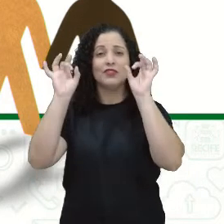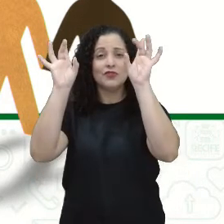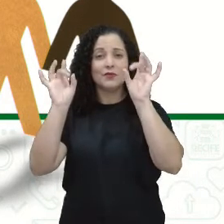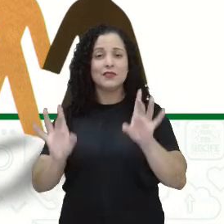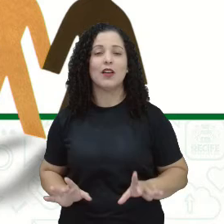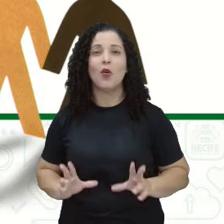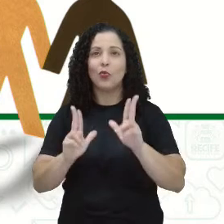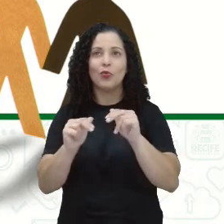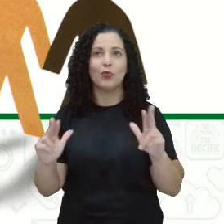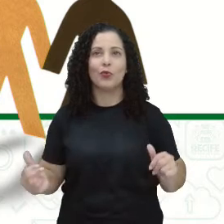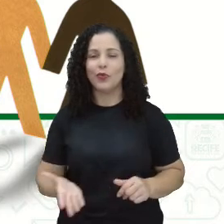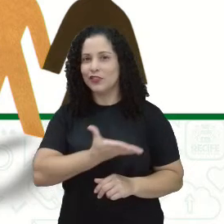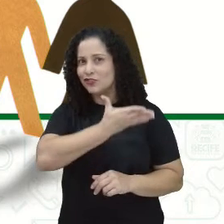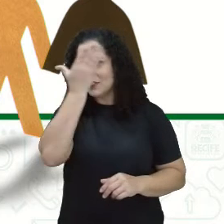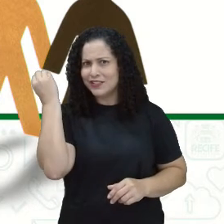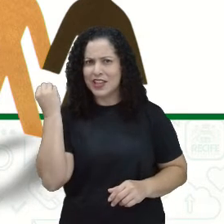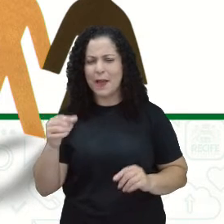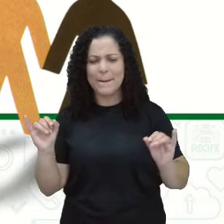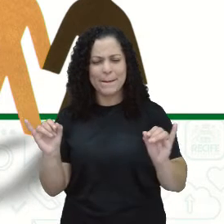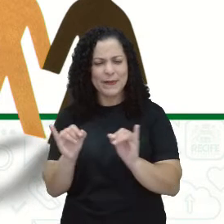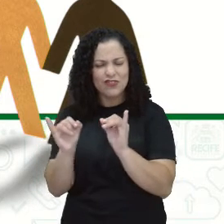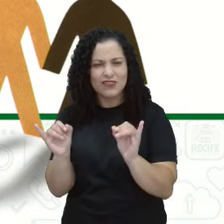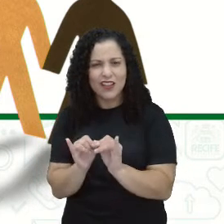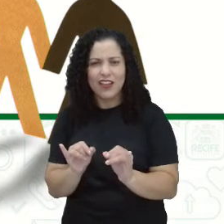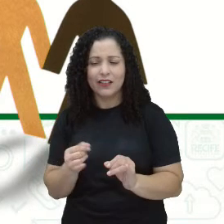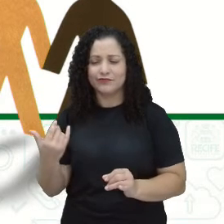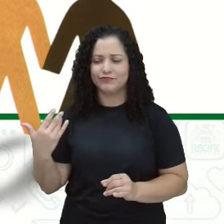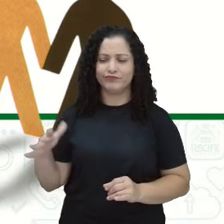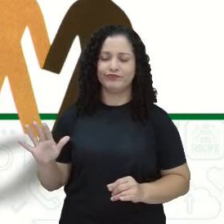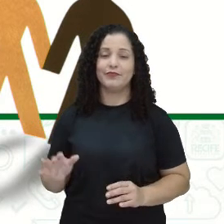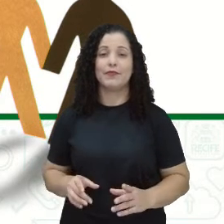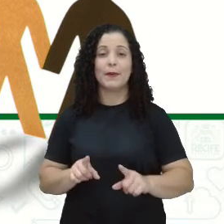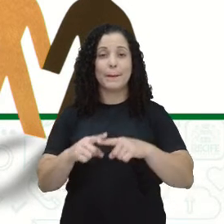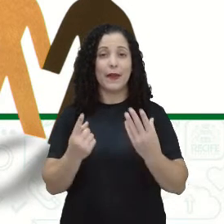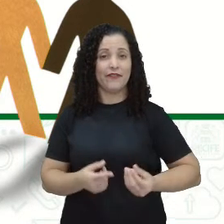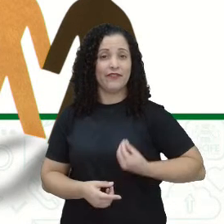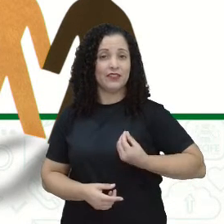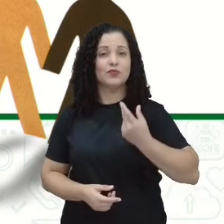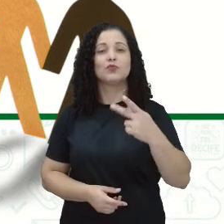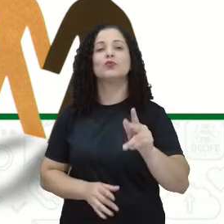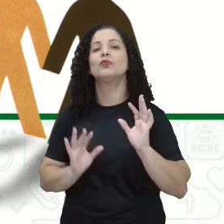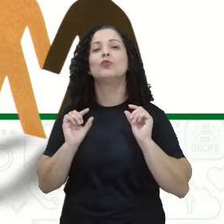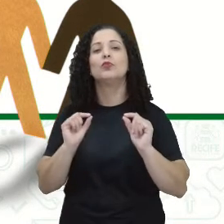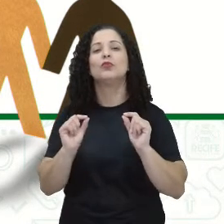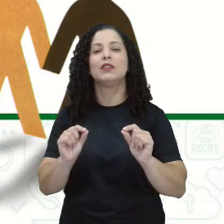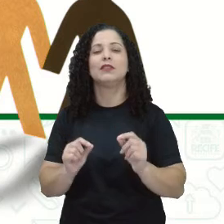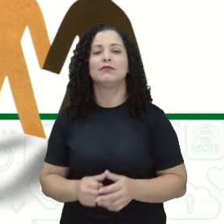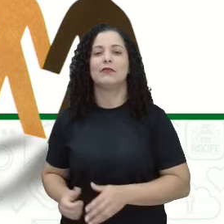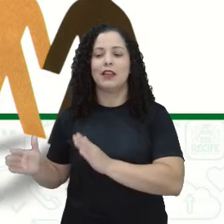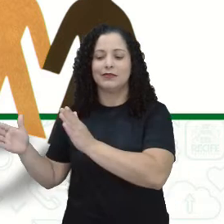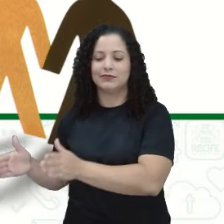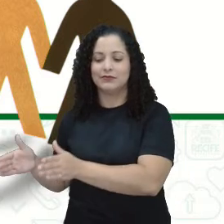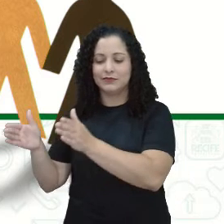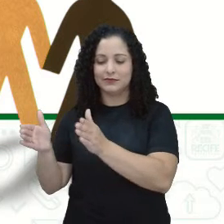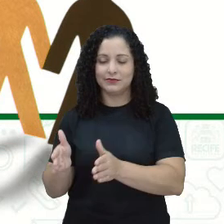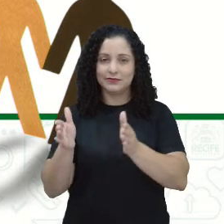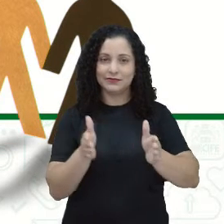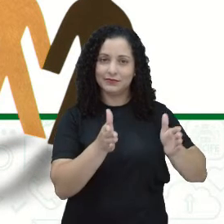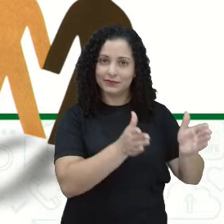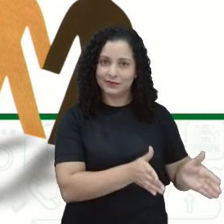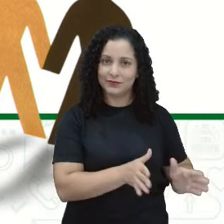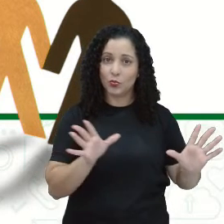nunca esqueceu? Pode até ser bobagem para outra pessoa, mas foi importante na sua vida. Vamos falar então em fases de vida e unir com a língua